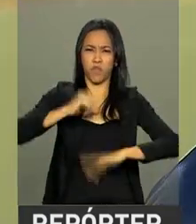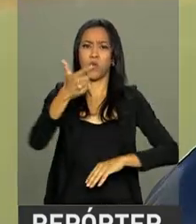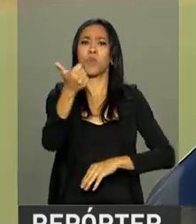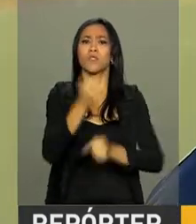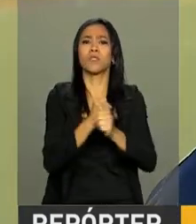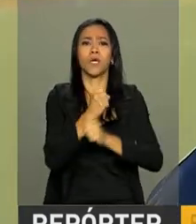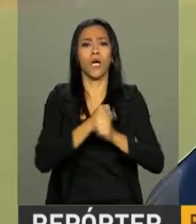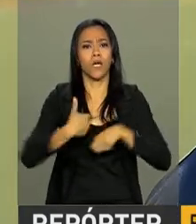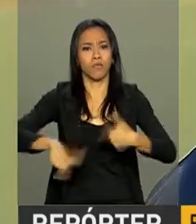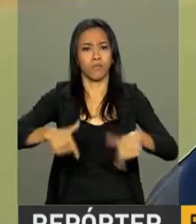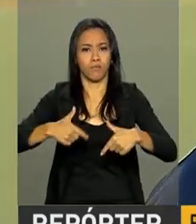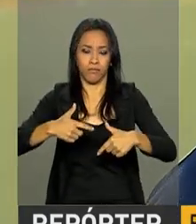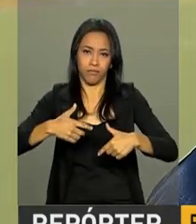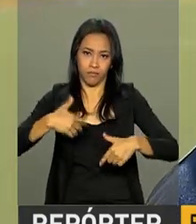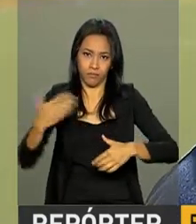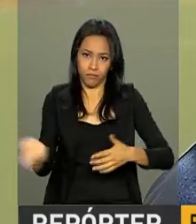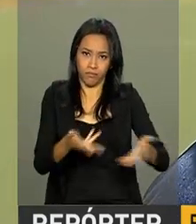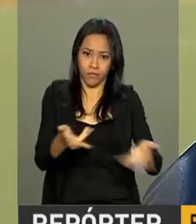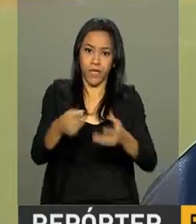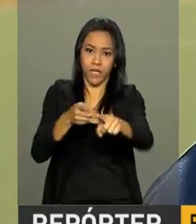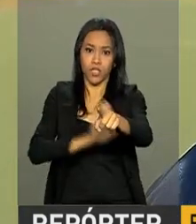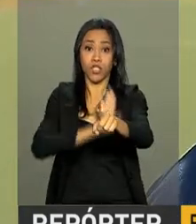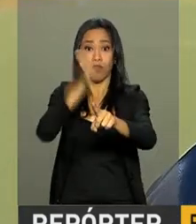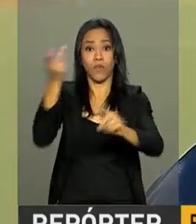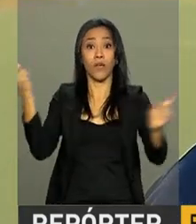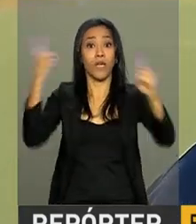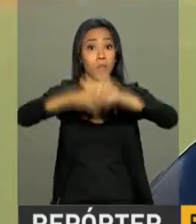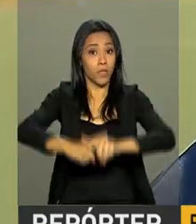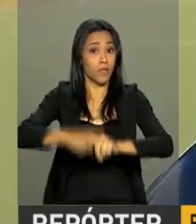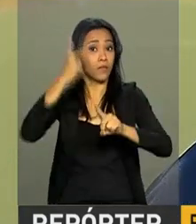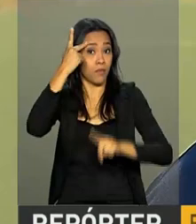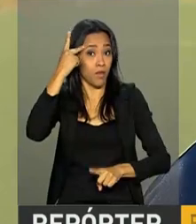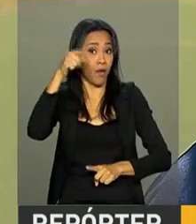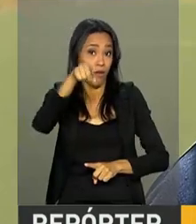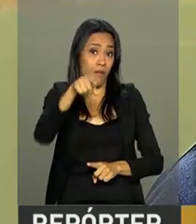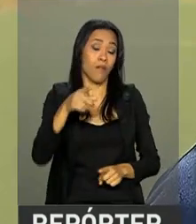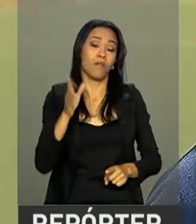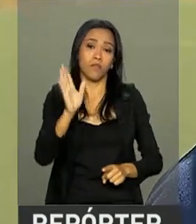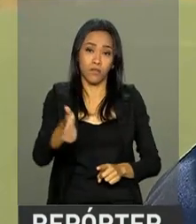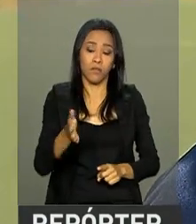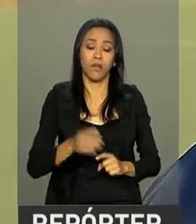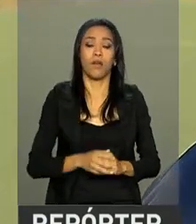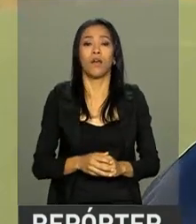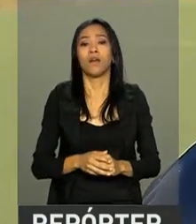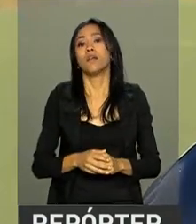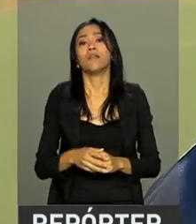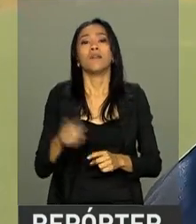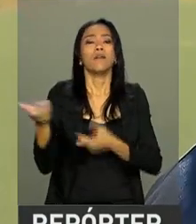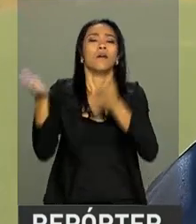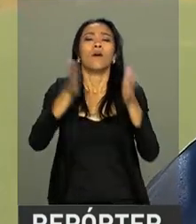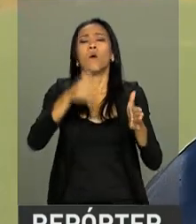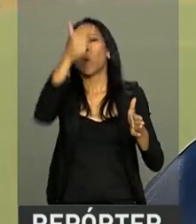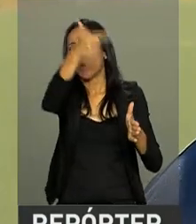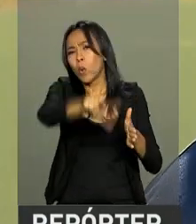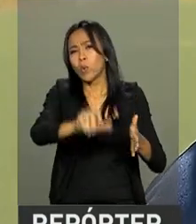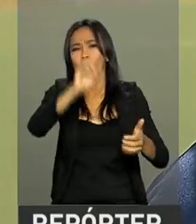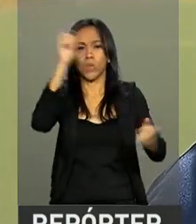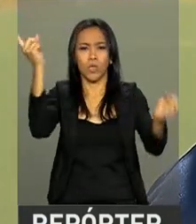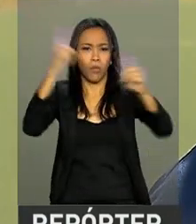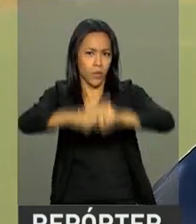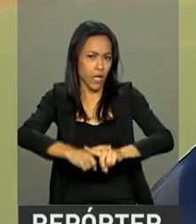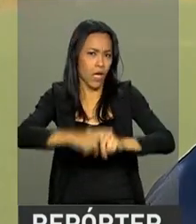tive uma oportunidade disputar o campeonato paulista da primeira divisão é libertadores da américa é